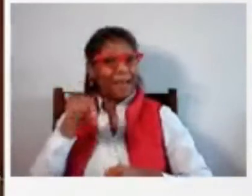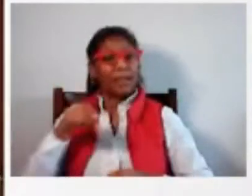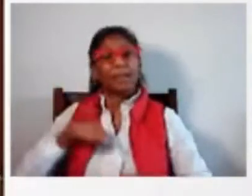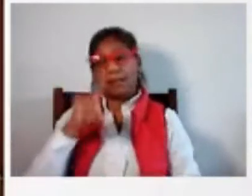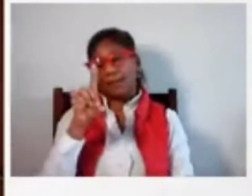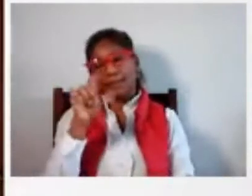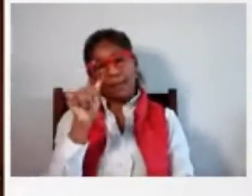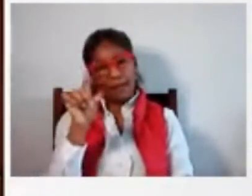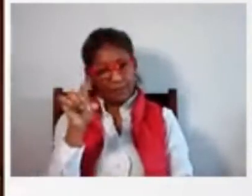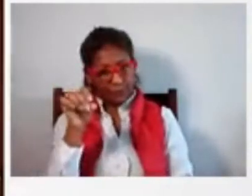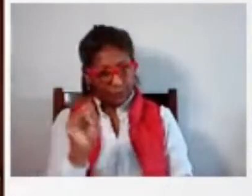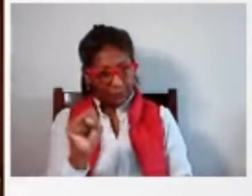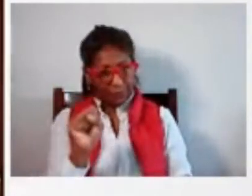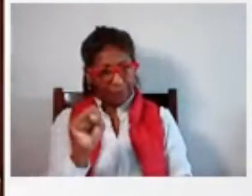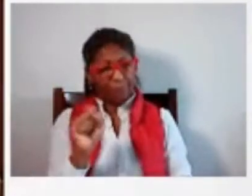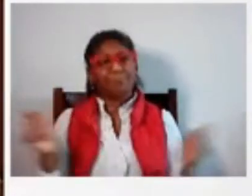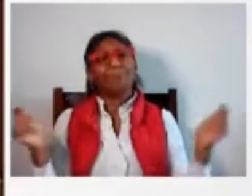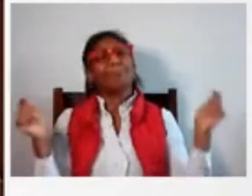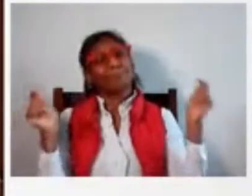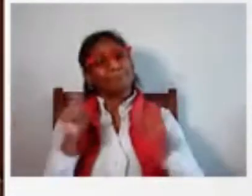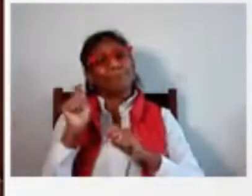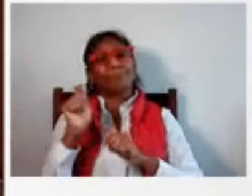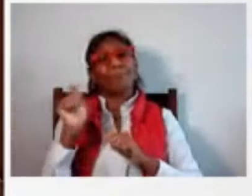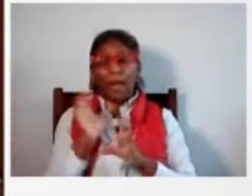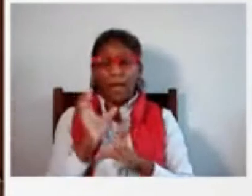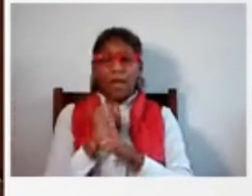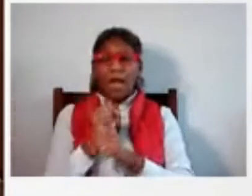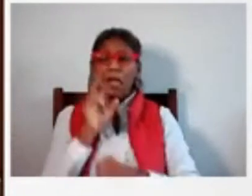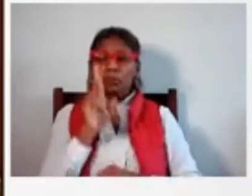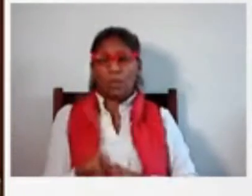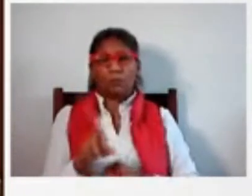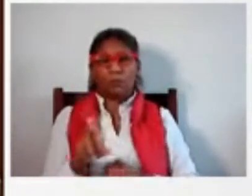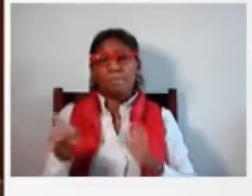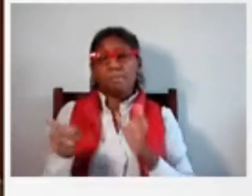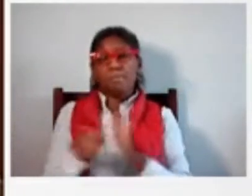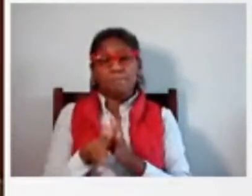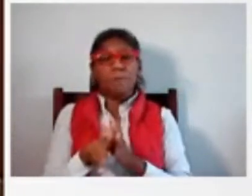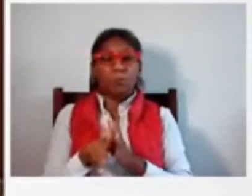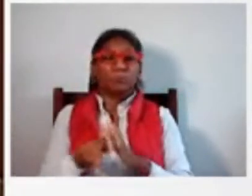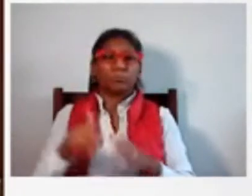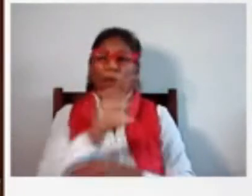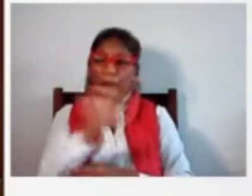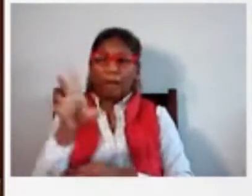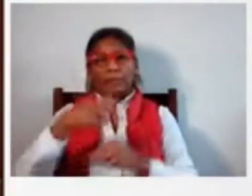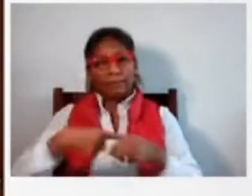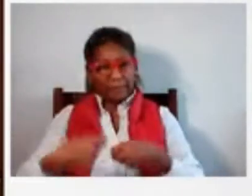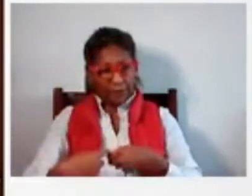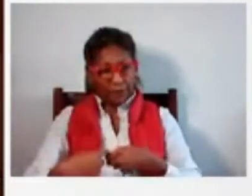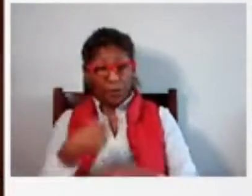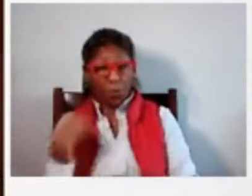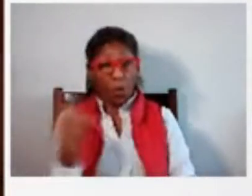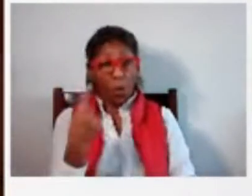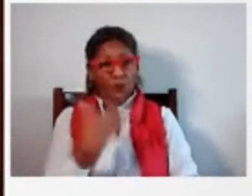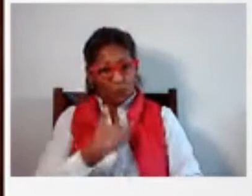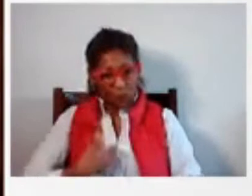dados que dá efetivamente o resultado de qual será a participação dos municípios. Aqui também nós vamos passar a ter esta dinâmica de